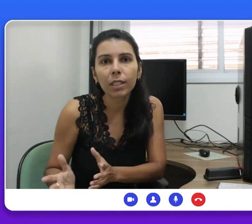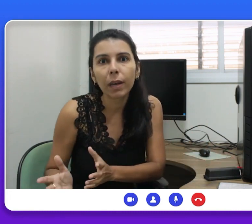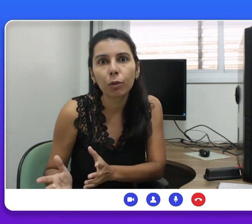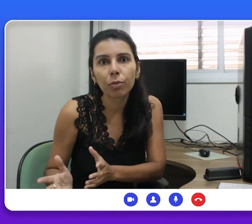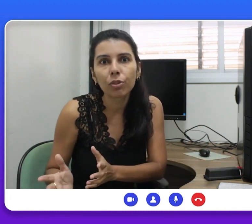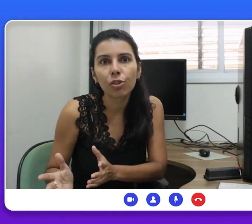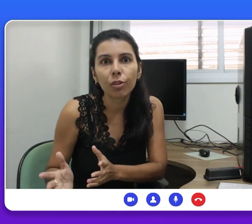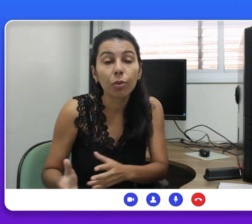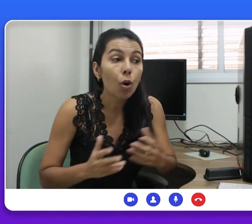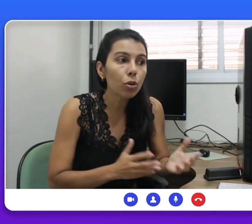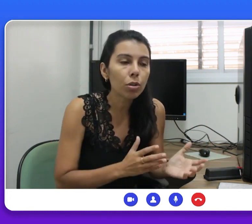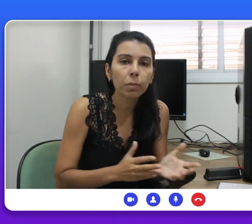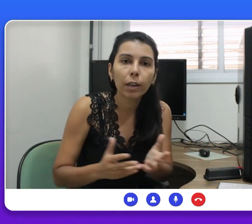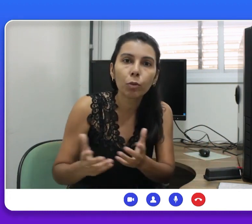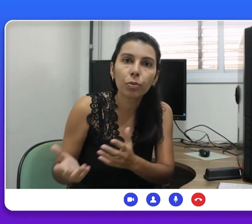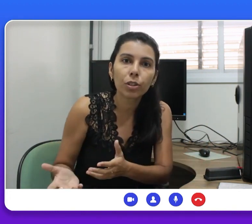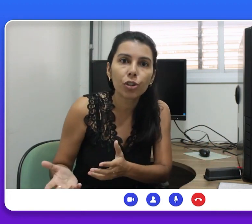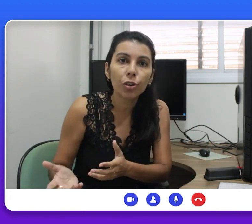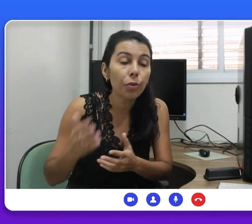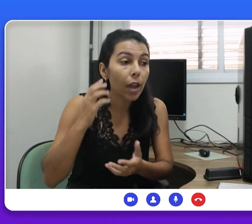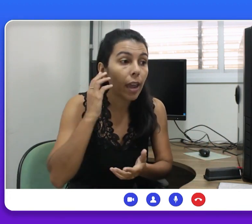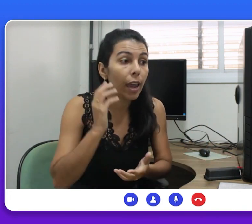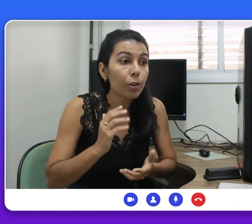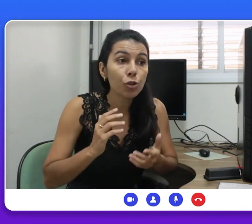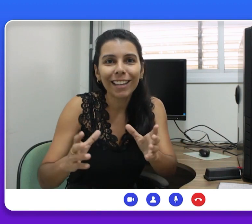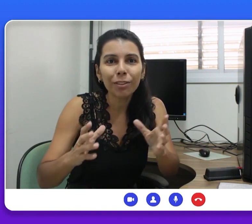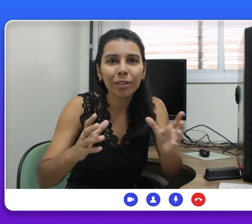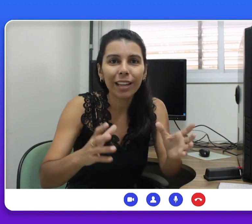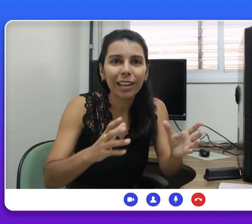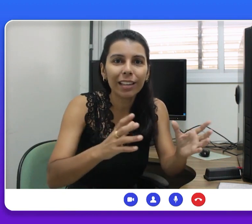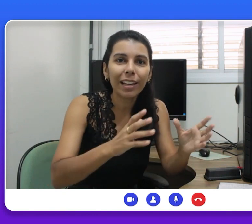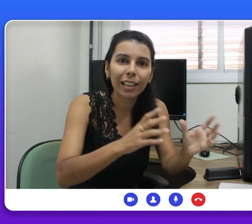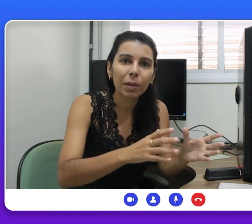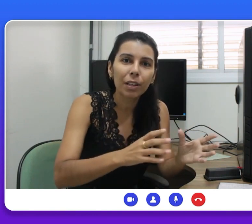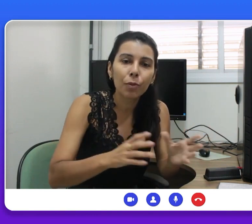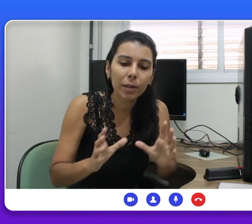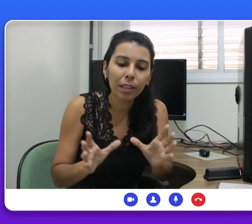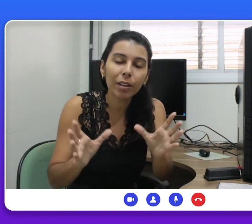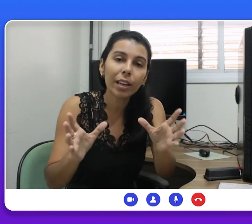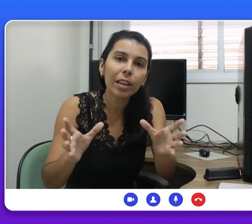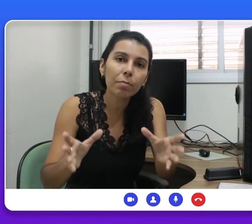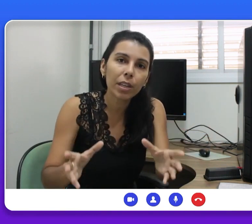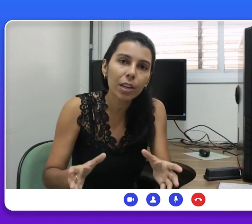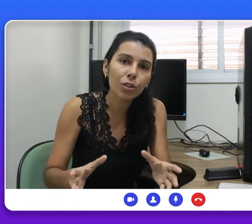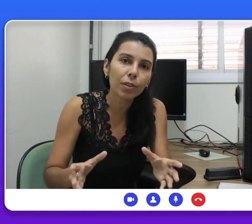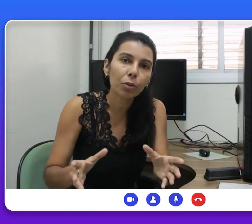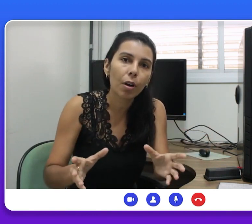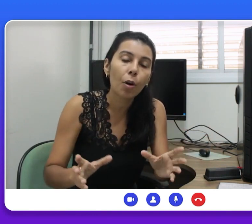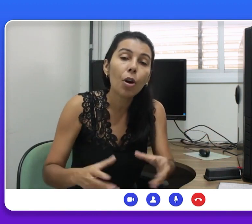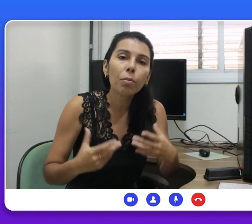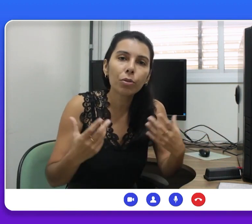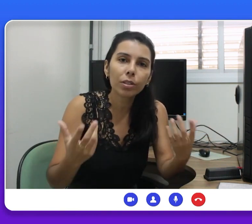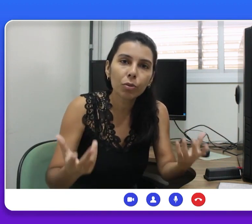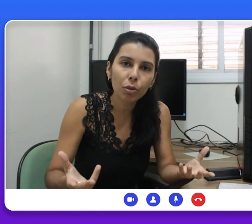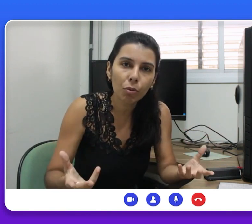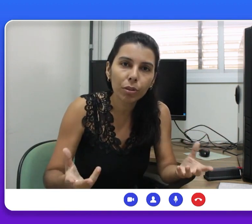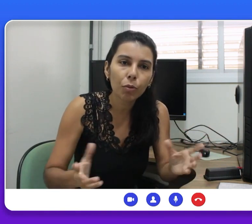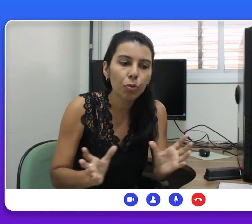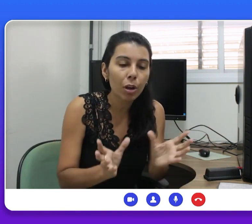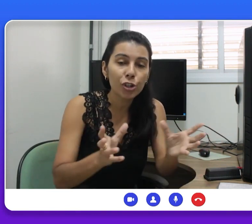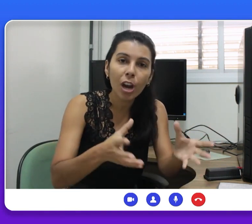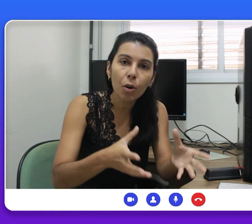é um aspecto positivo. Outro aspecto positivo é justamente o espaço que essas plataformas elas abrem para pequenos empresários,